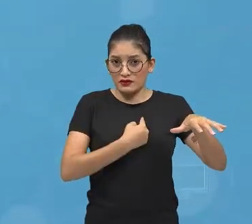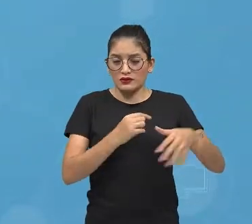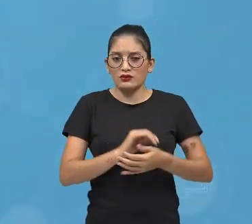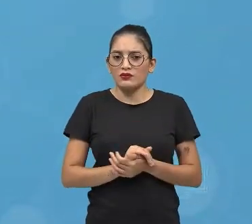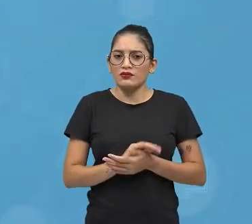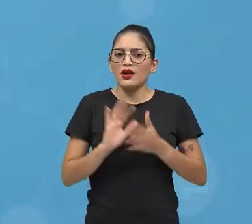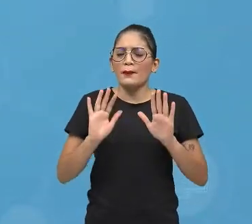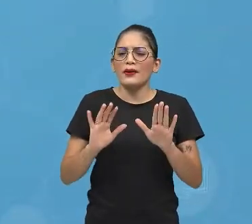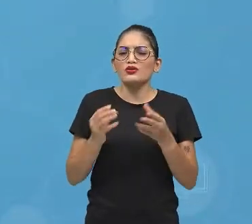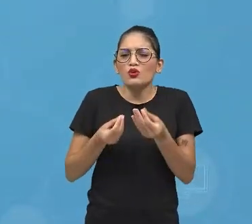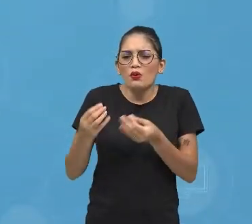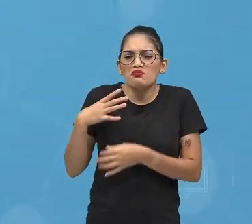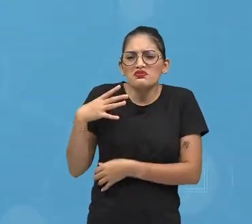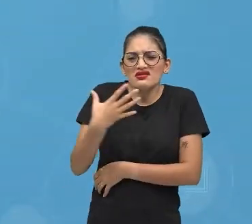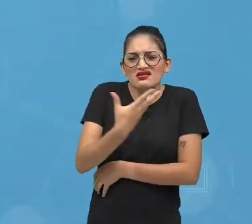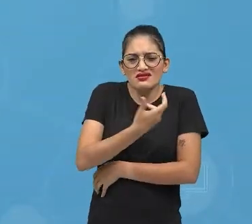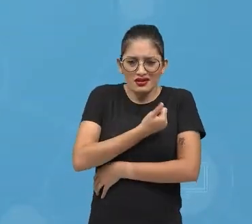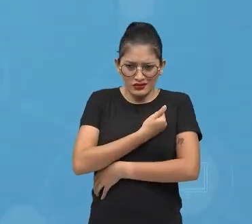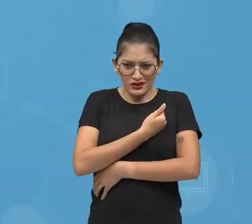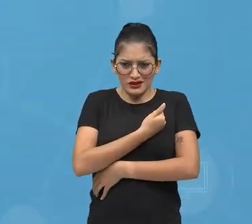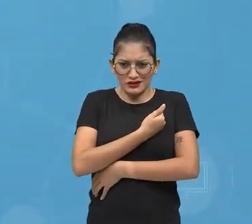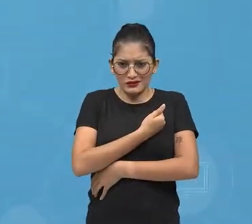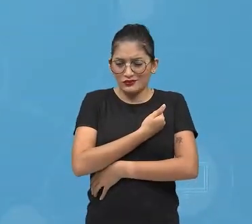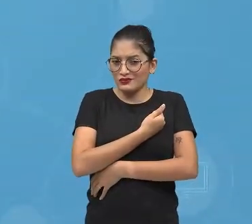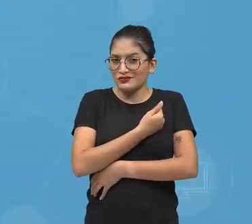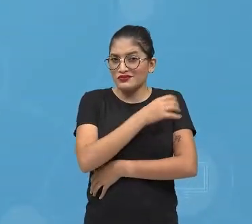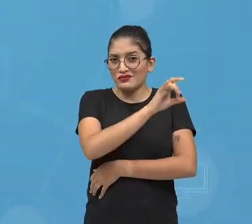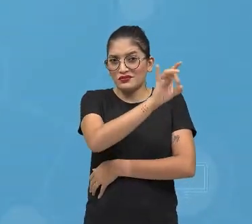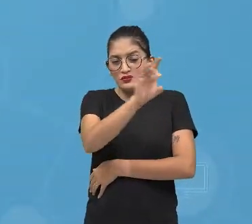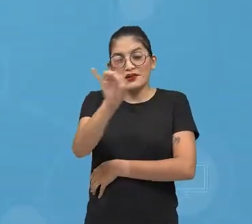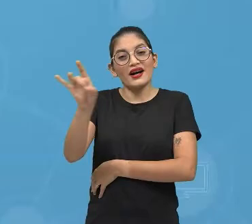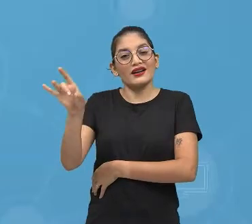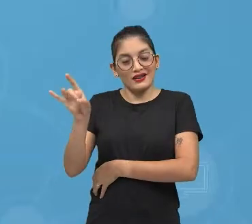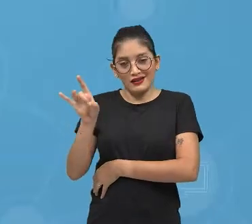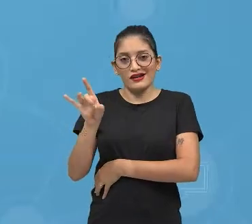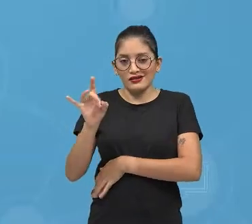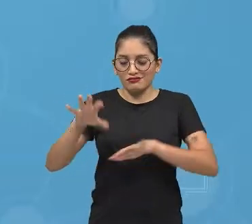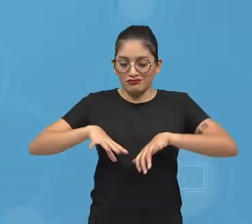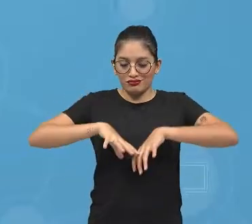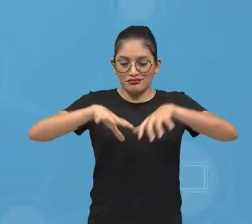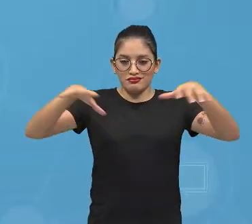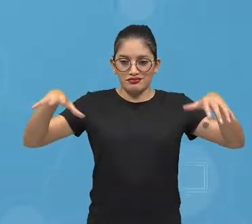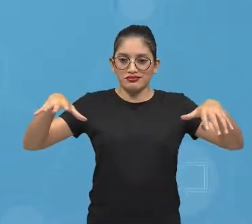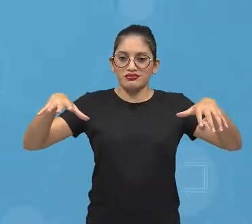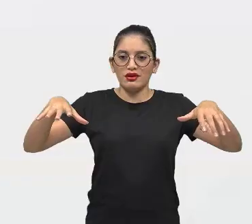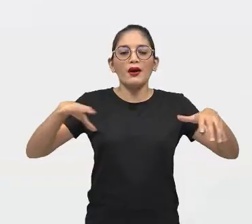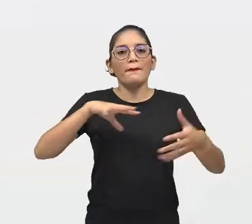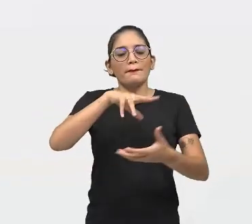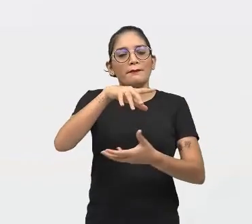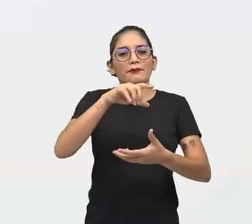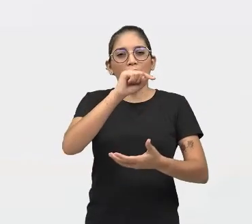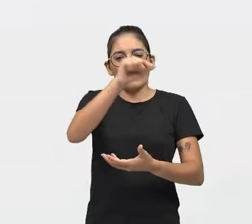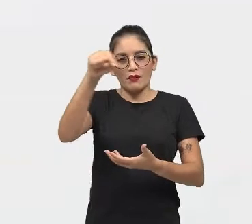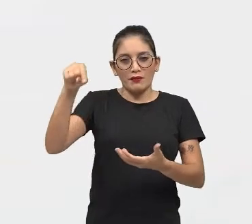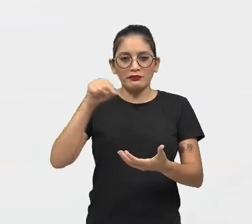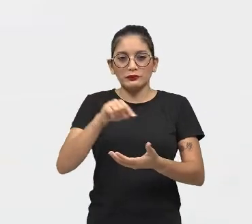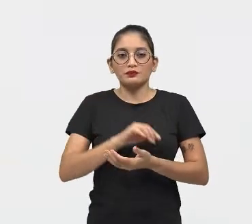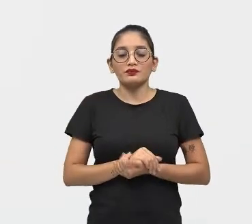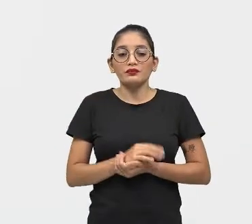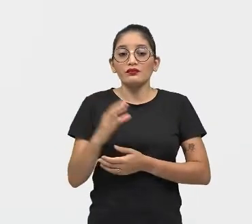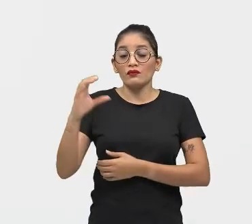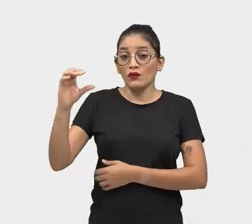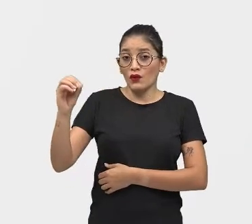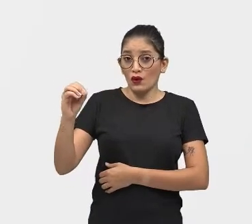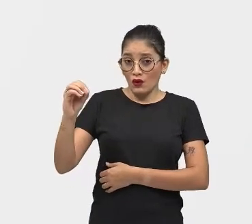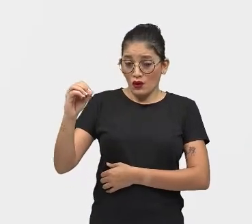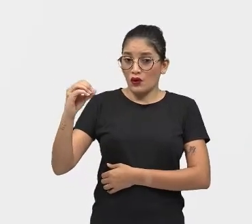noção de salvação, como é que ela fica para cada uma dessas partes do globo terrestre? Lá no Oriente,